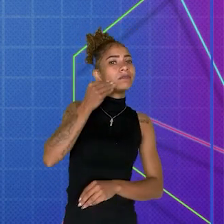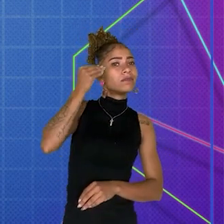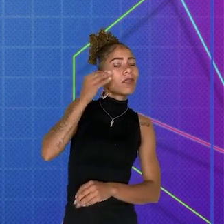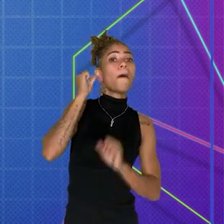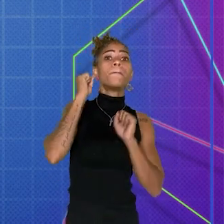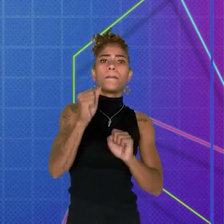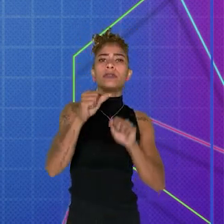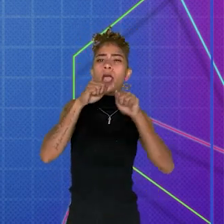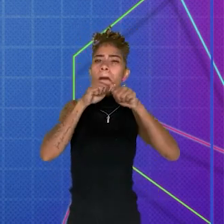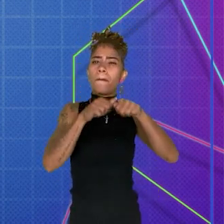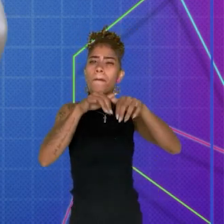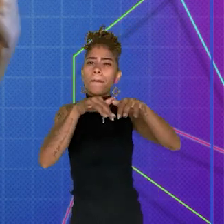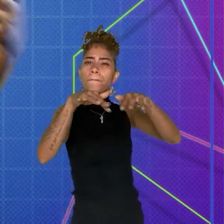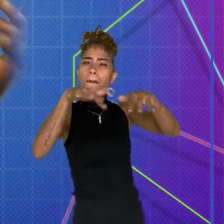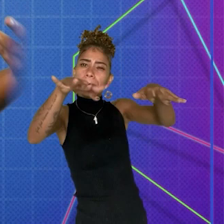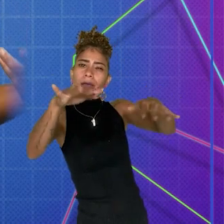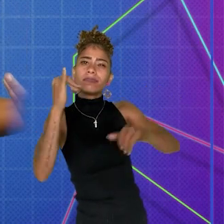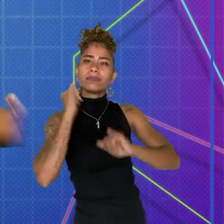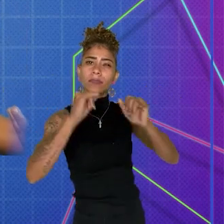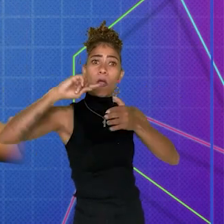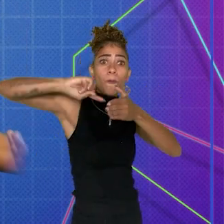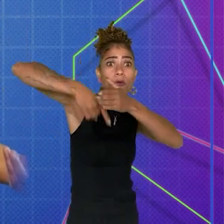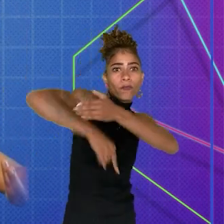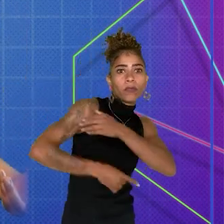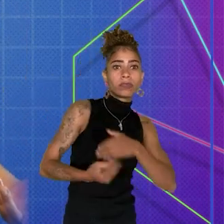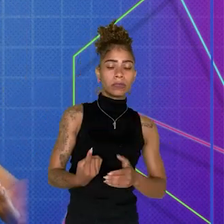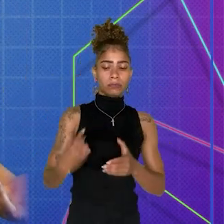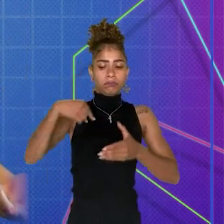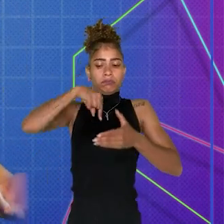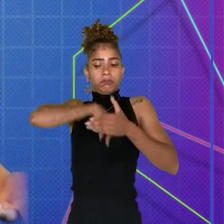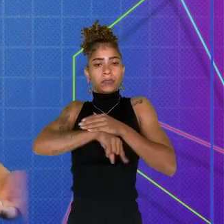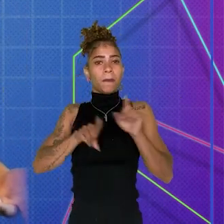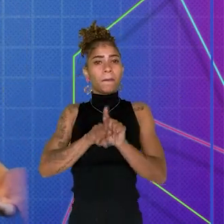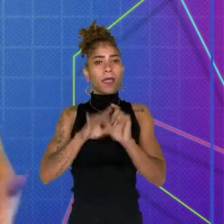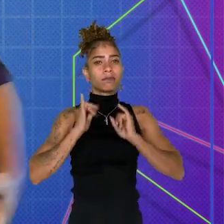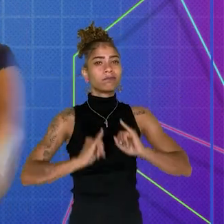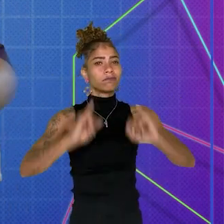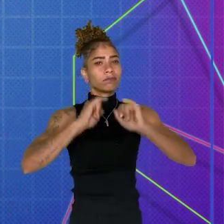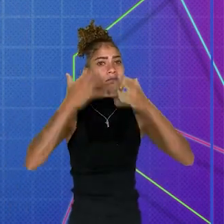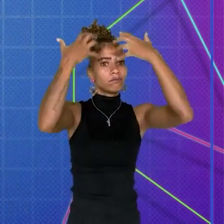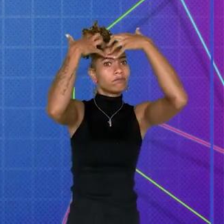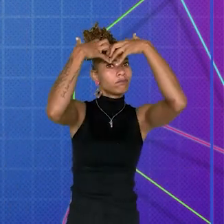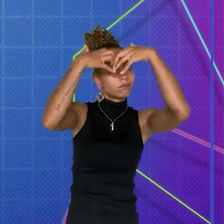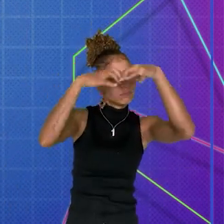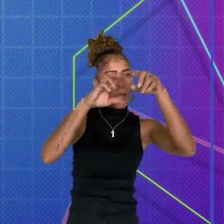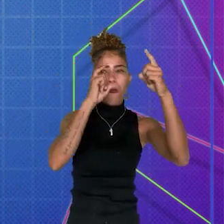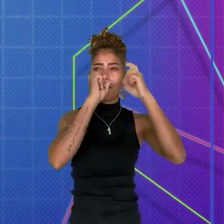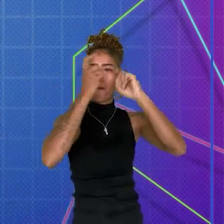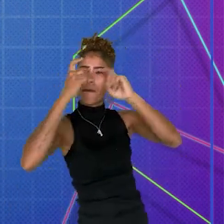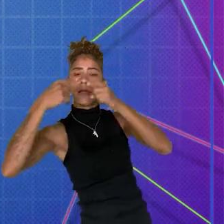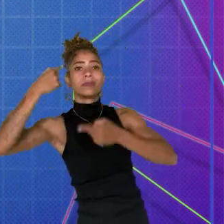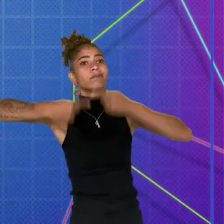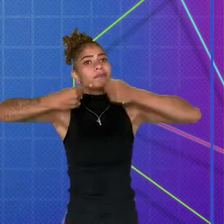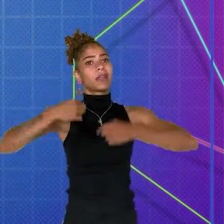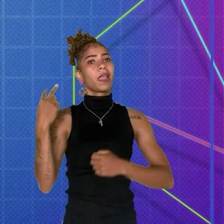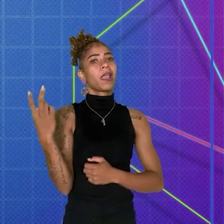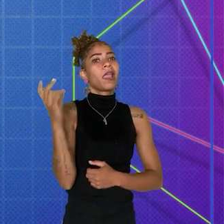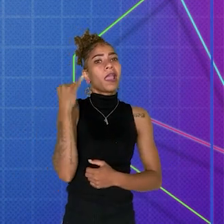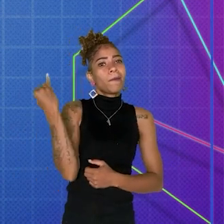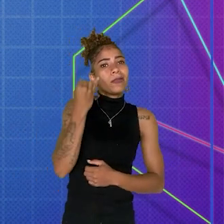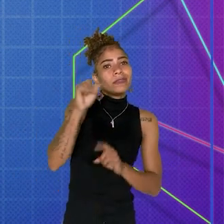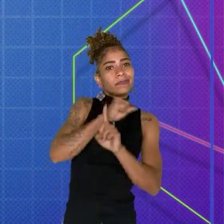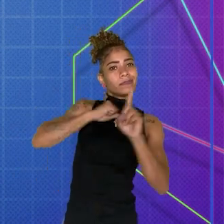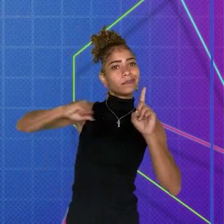narrativa experimental pode transmitir mensagens mais profundas e subjetivas, catalisando a reflexão e o debate sobre